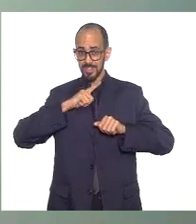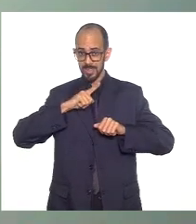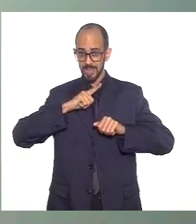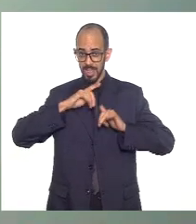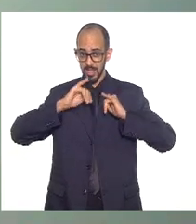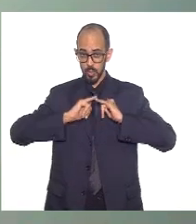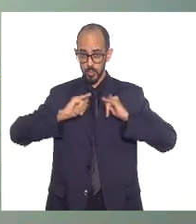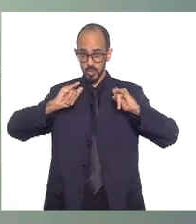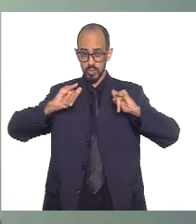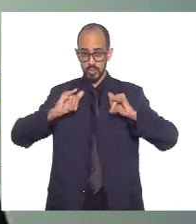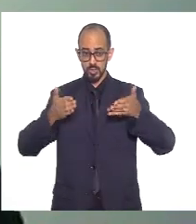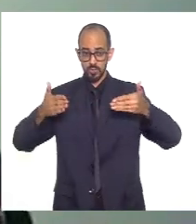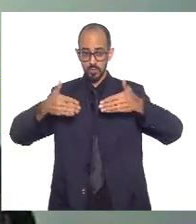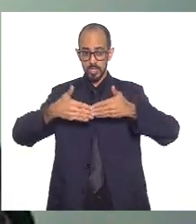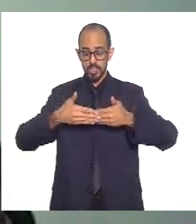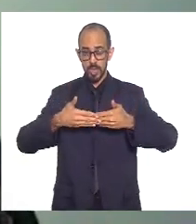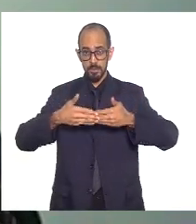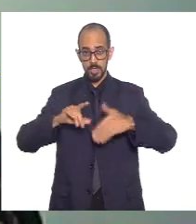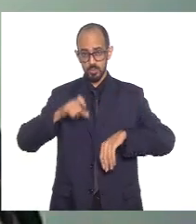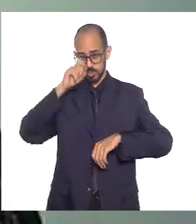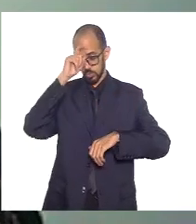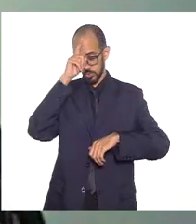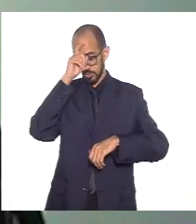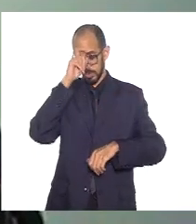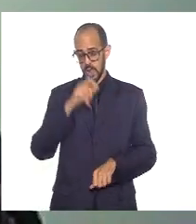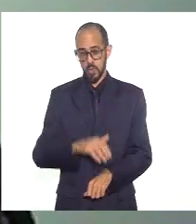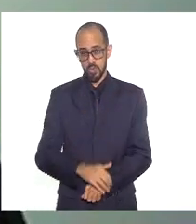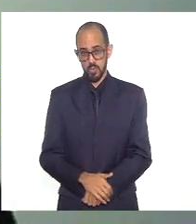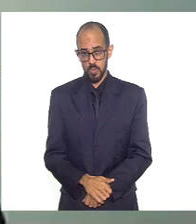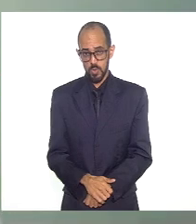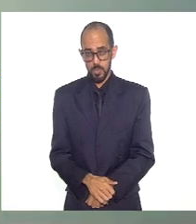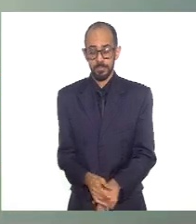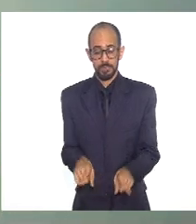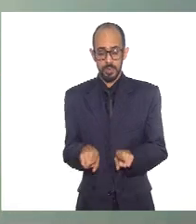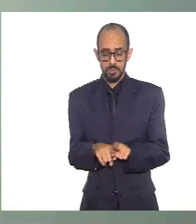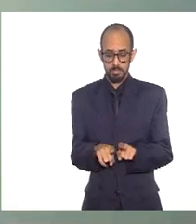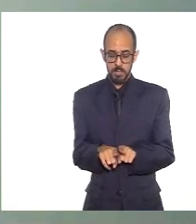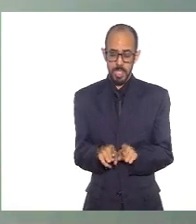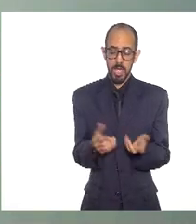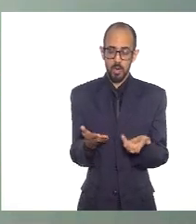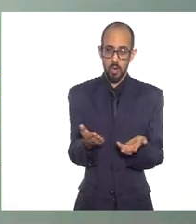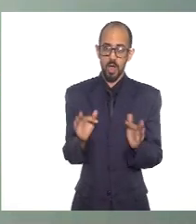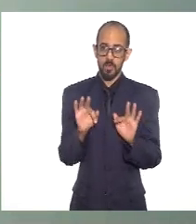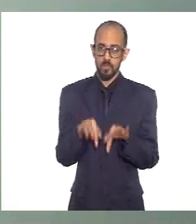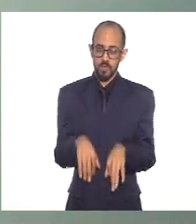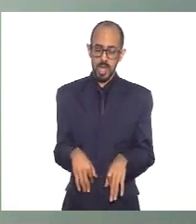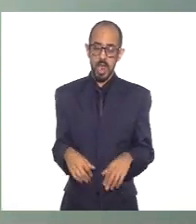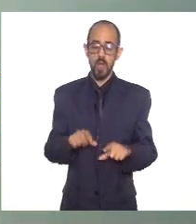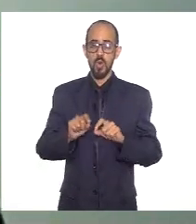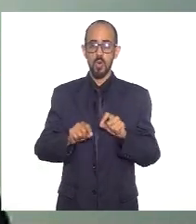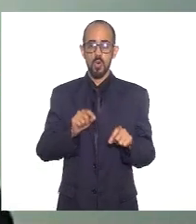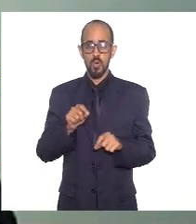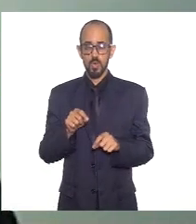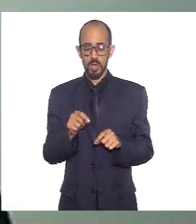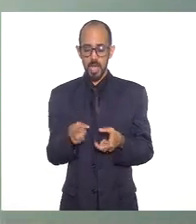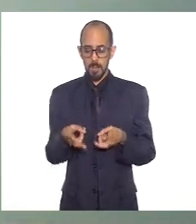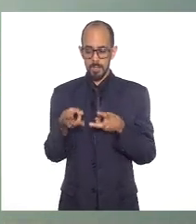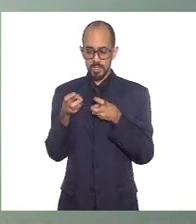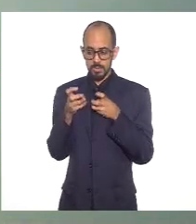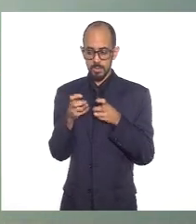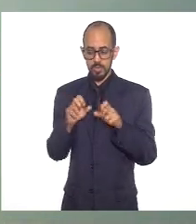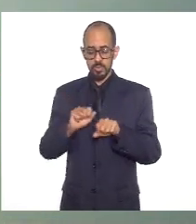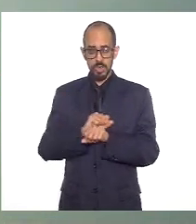sobre fechamentos de hospitais. E, por fim, né, acho que a adoção de medidas de transparência